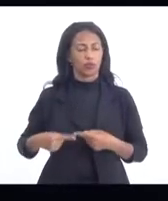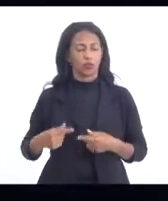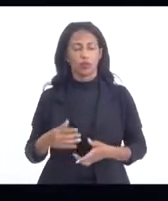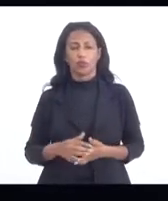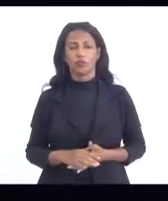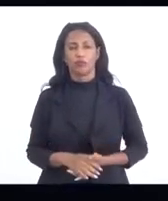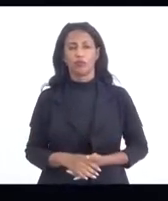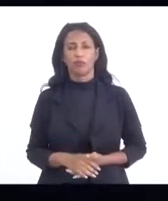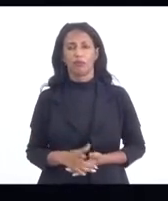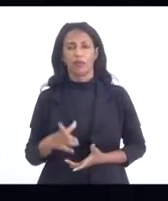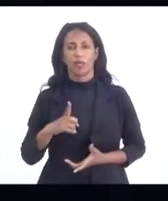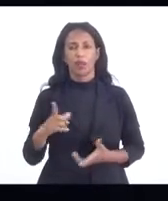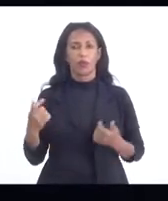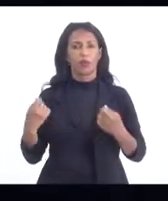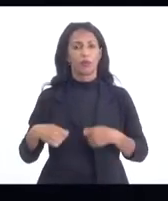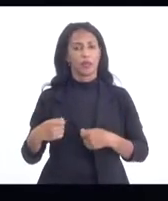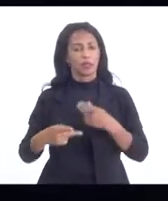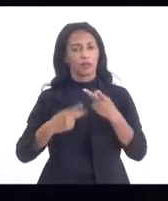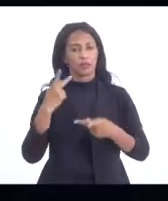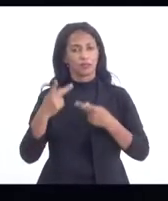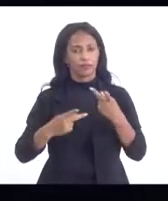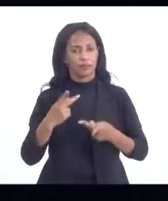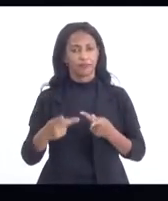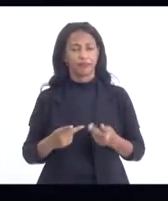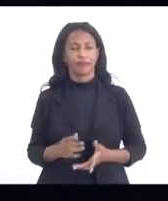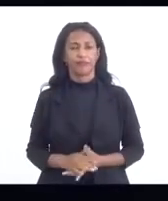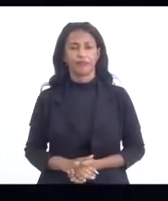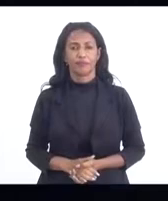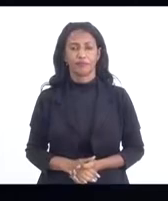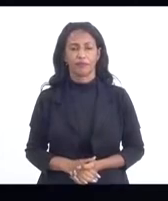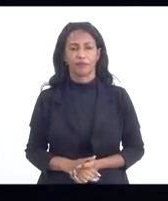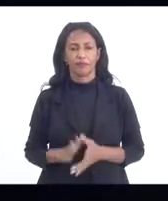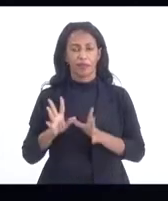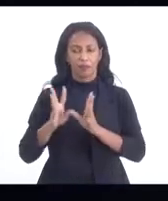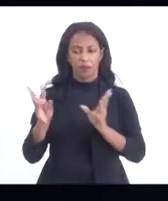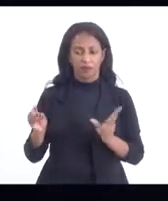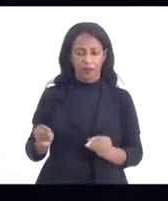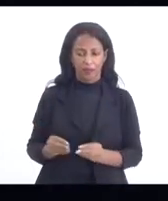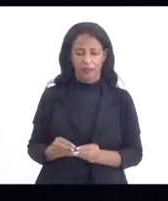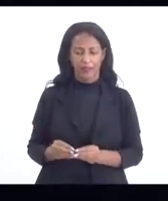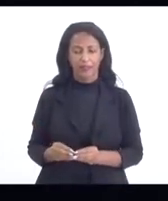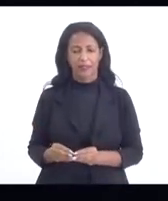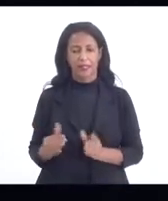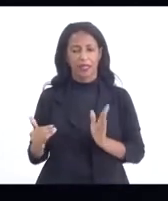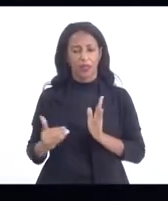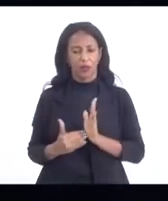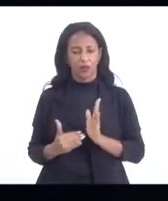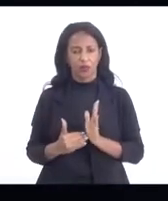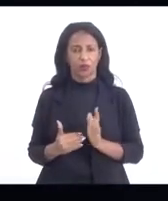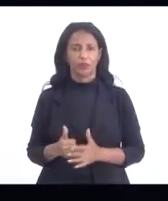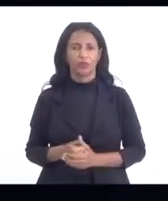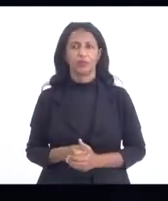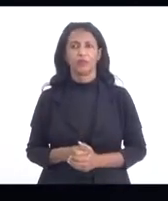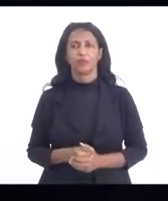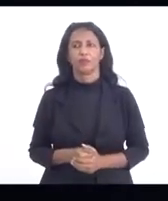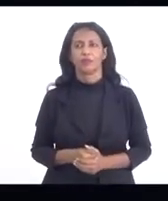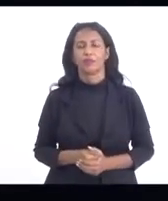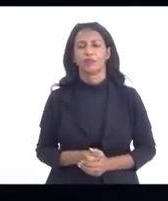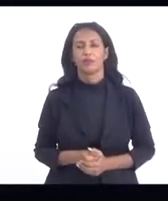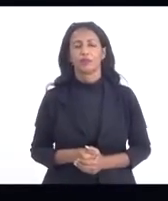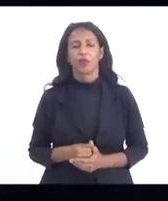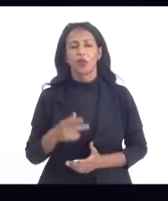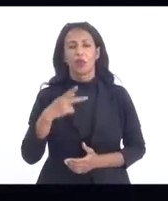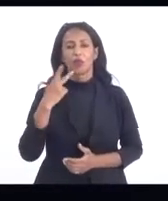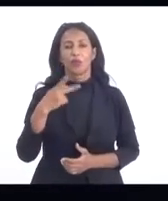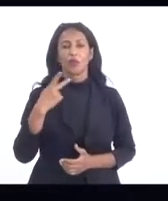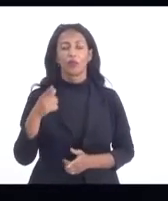oportunidades, que é algo que precisa ser falado. E, para finalizar, aí sim, a última questão. Foi